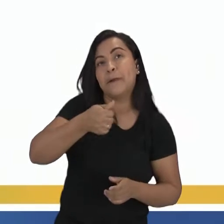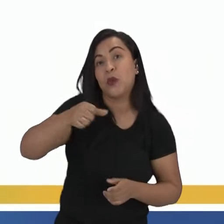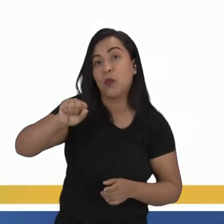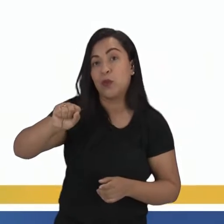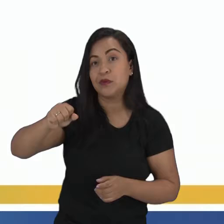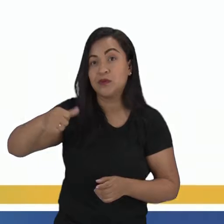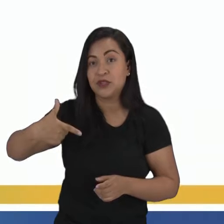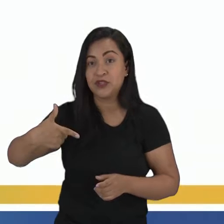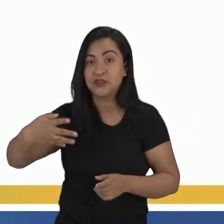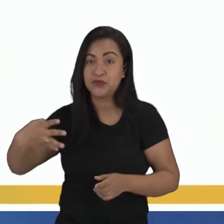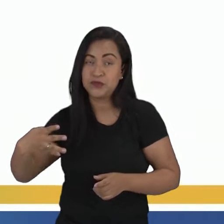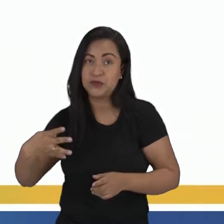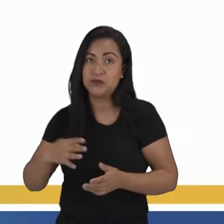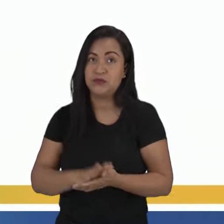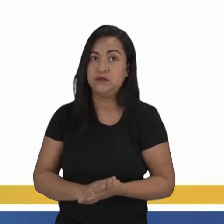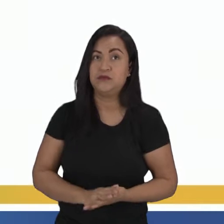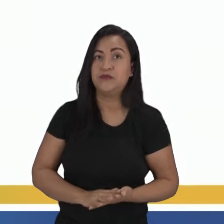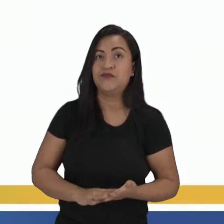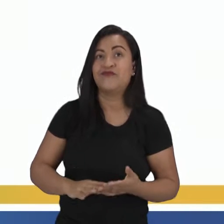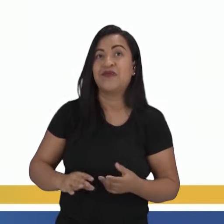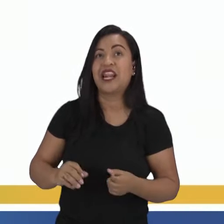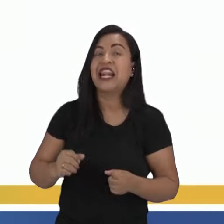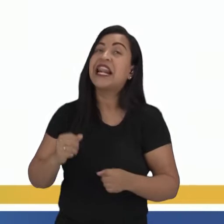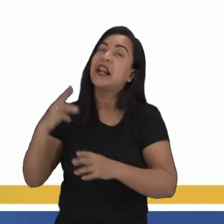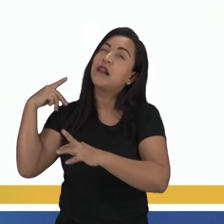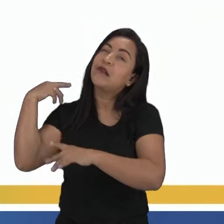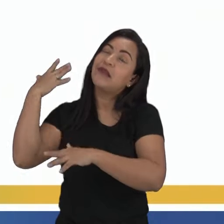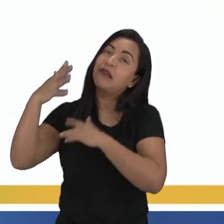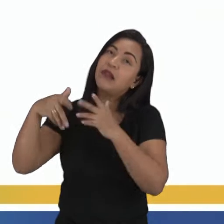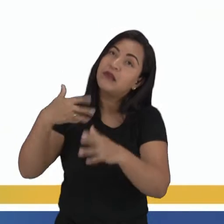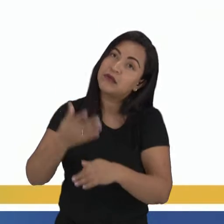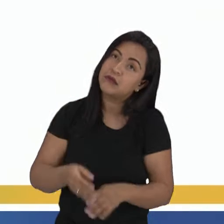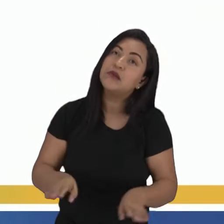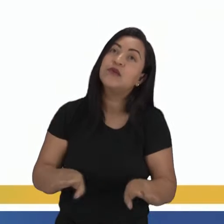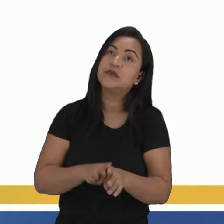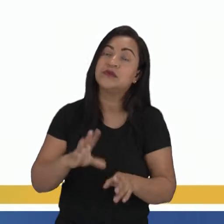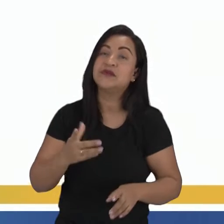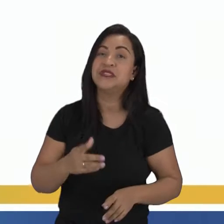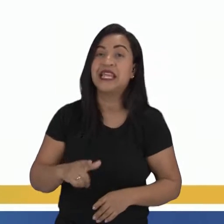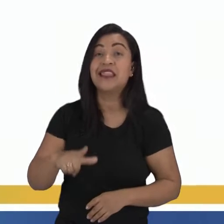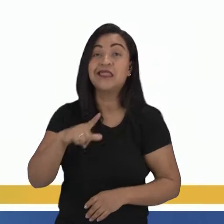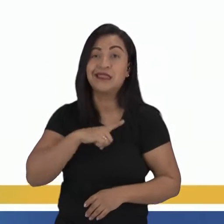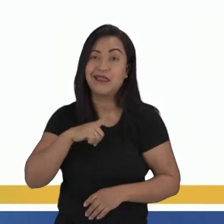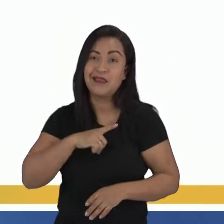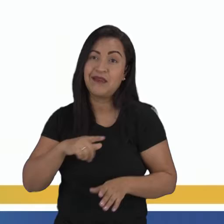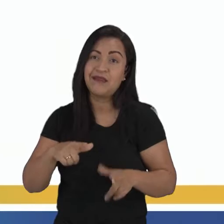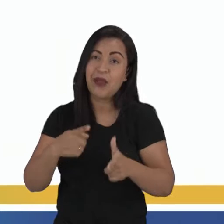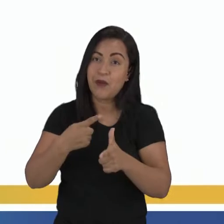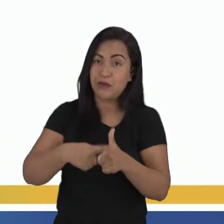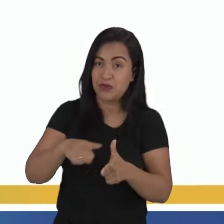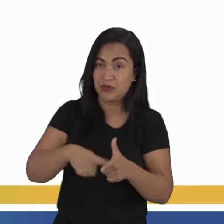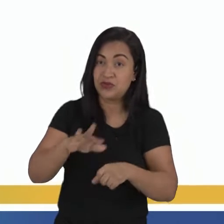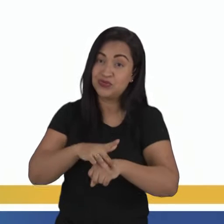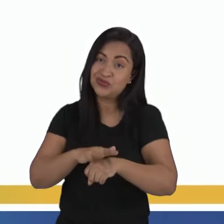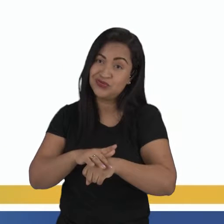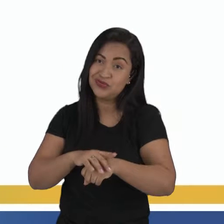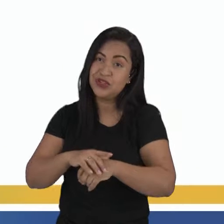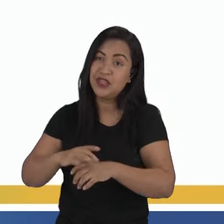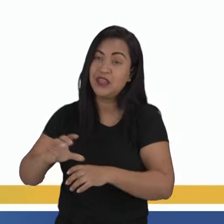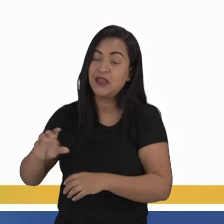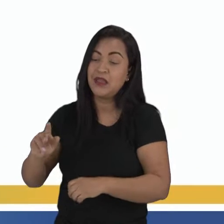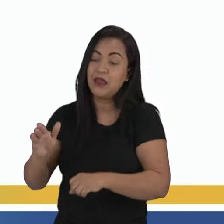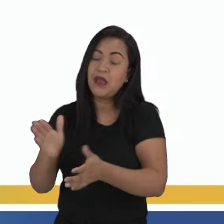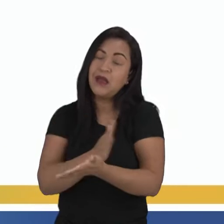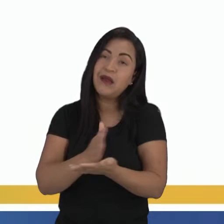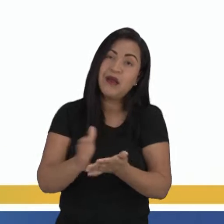esteja presente. Estava sim, e até hoje ainda é um problema em países que não têm, aí, por exemplo, saneamento básico de